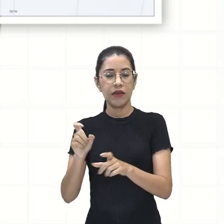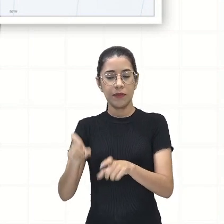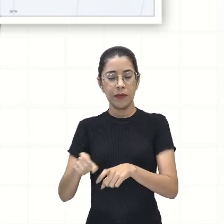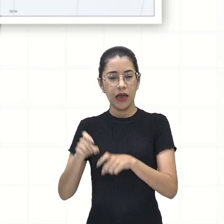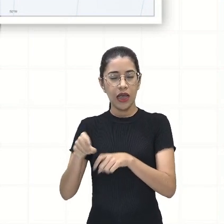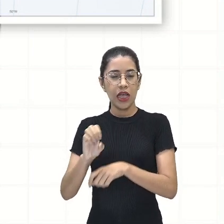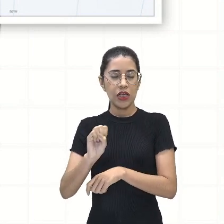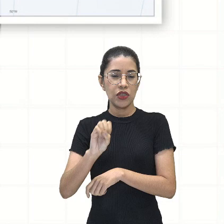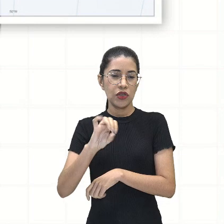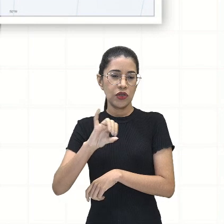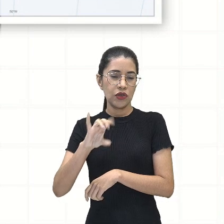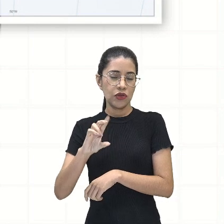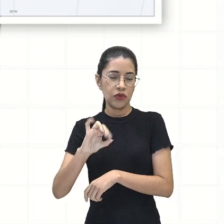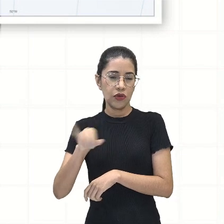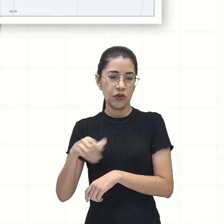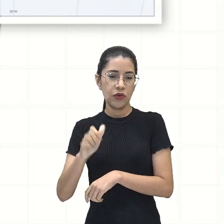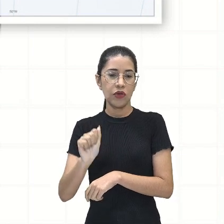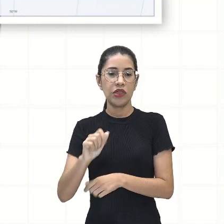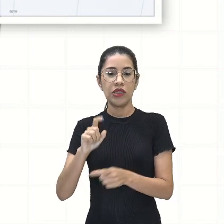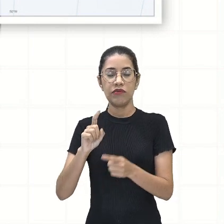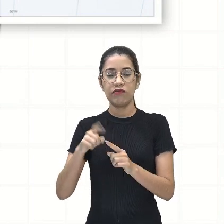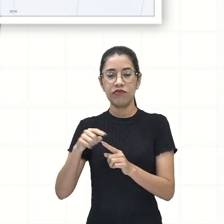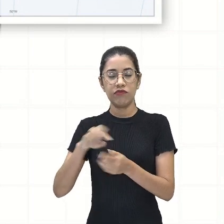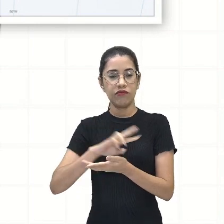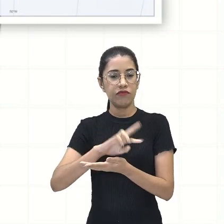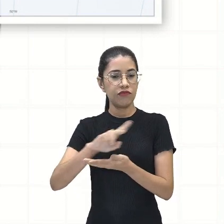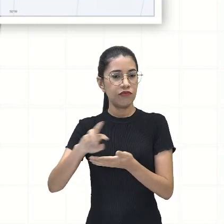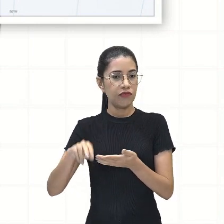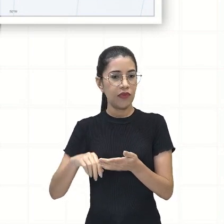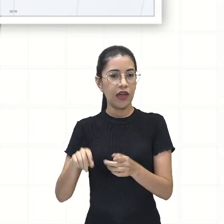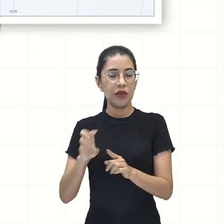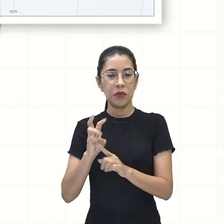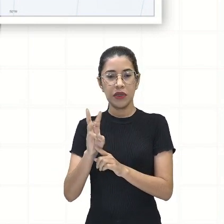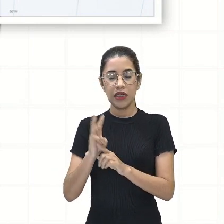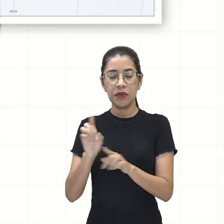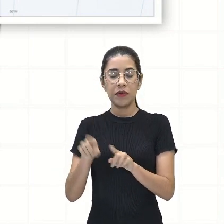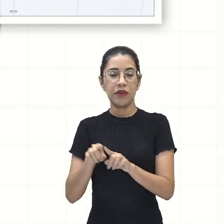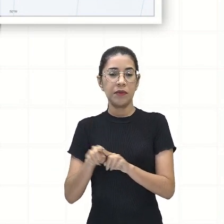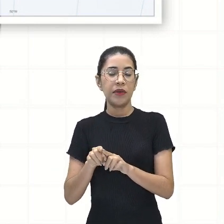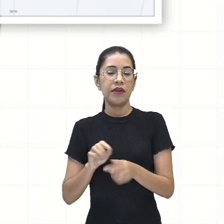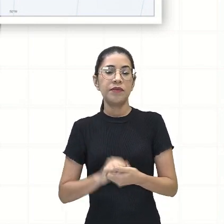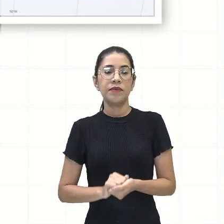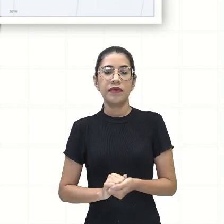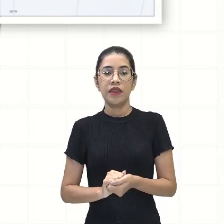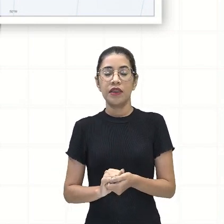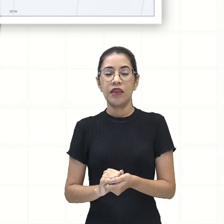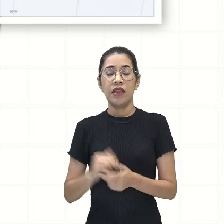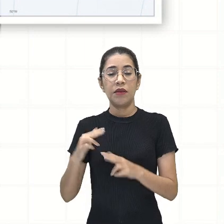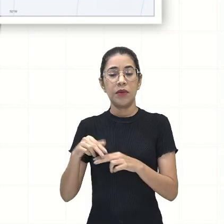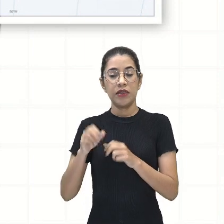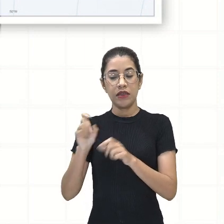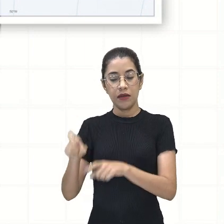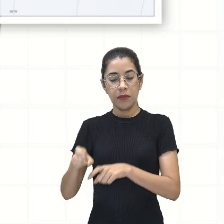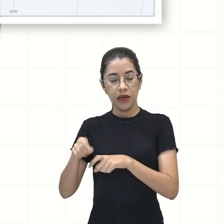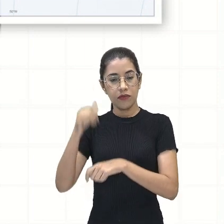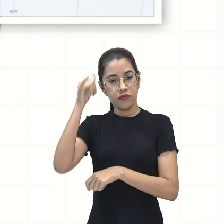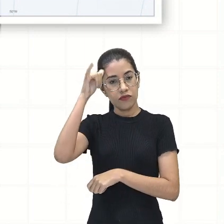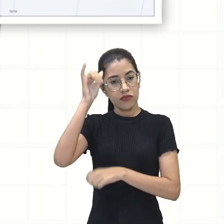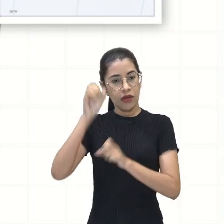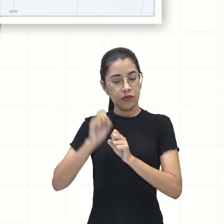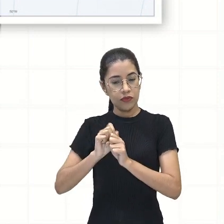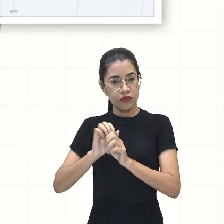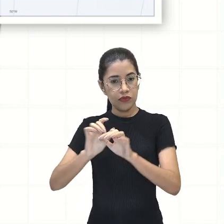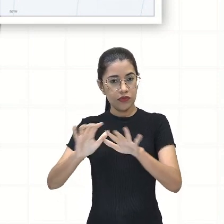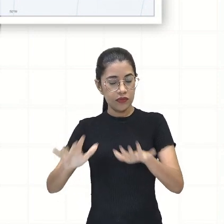da soja e de vários outros tipos de cereais também, né, devido à expansão da agropecuária, a criação de animais,